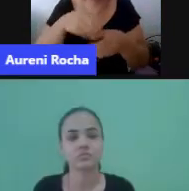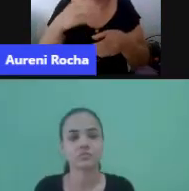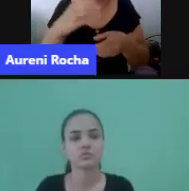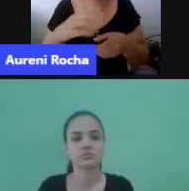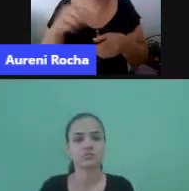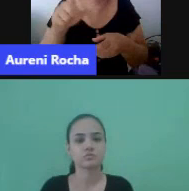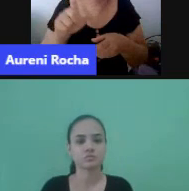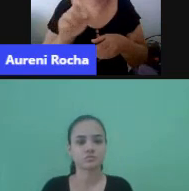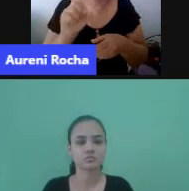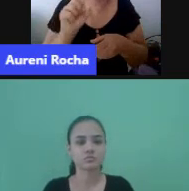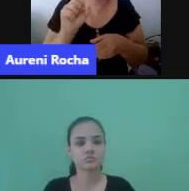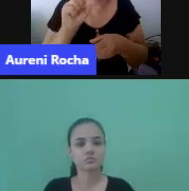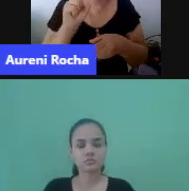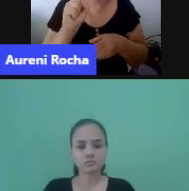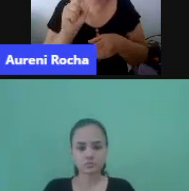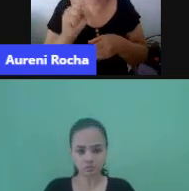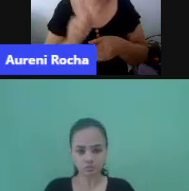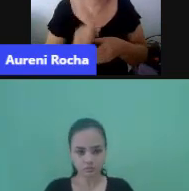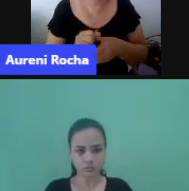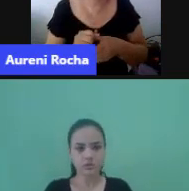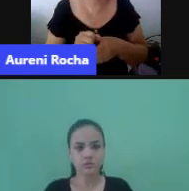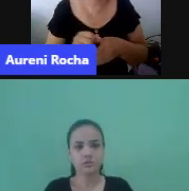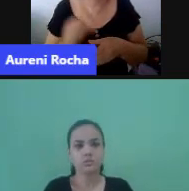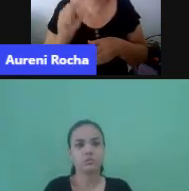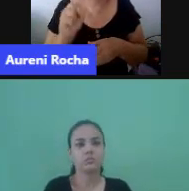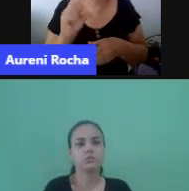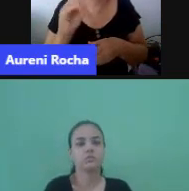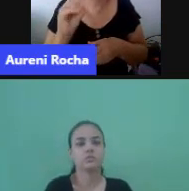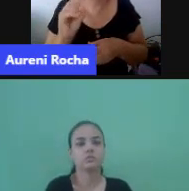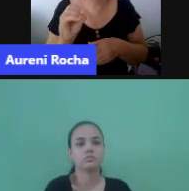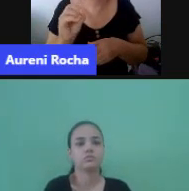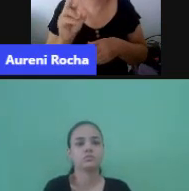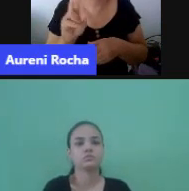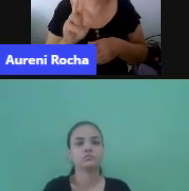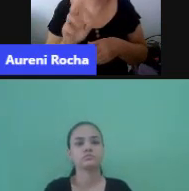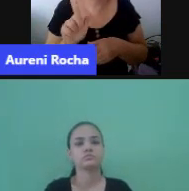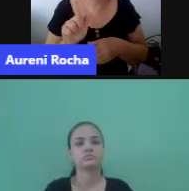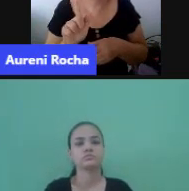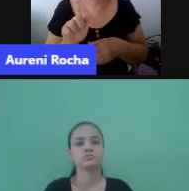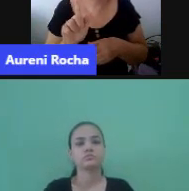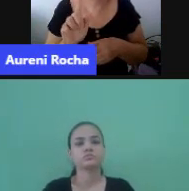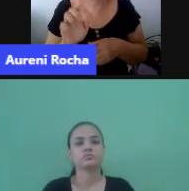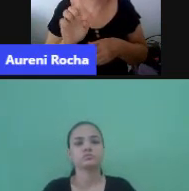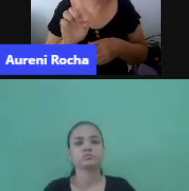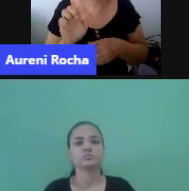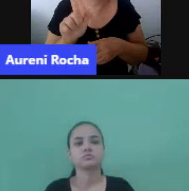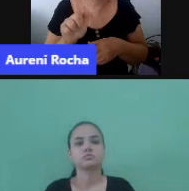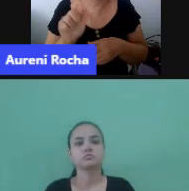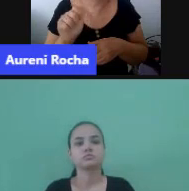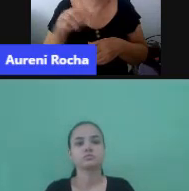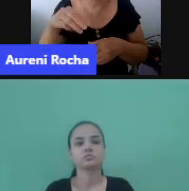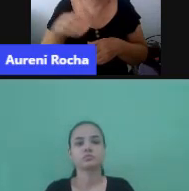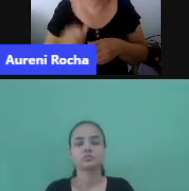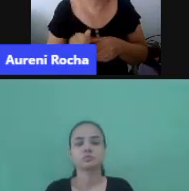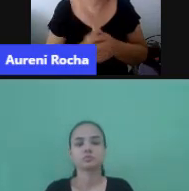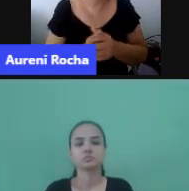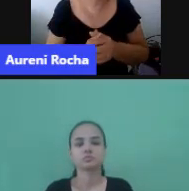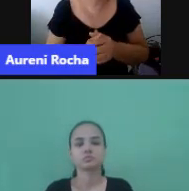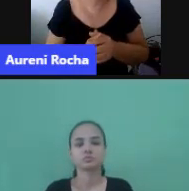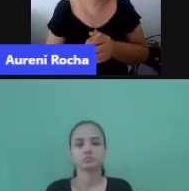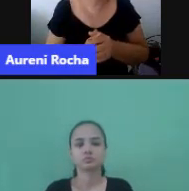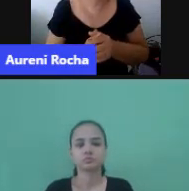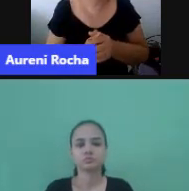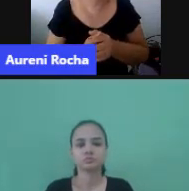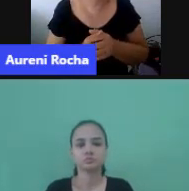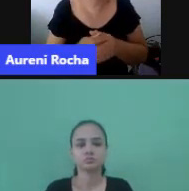desde 2018. Infelizmente, o que nossos resultados de pesquisa mostraram é que, apesar de